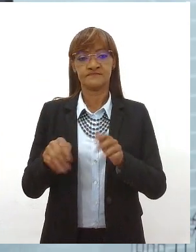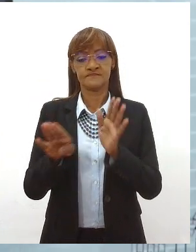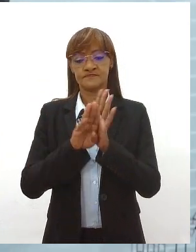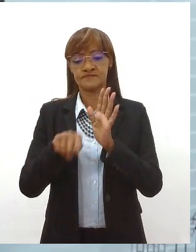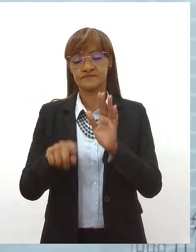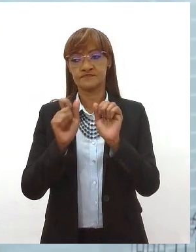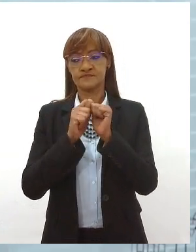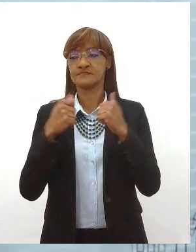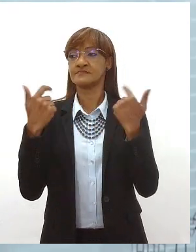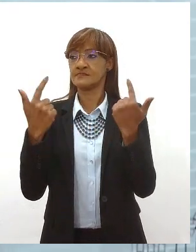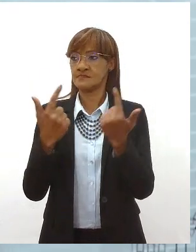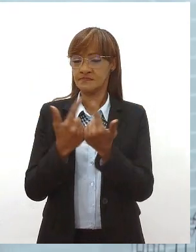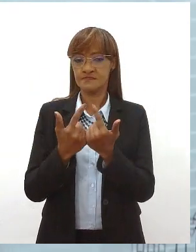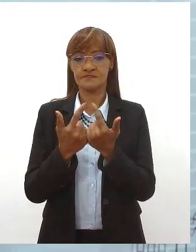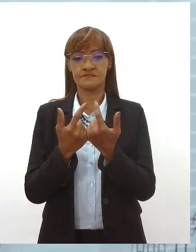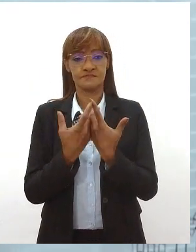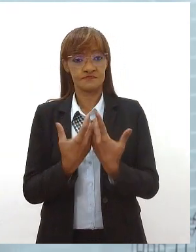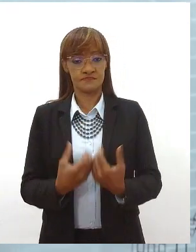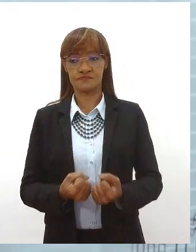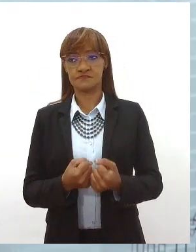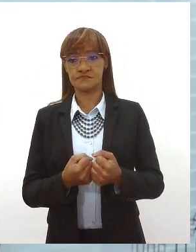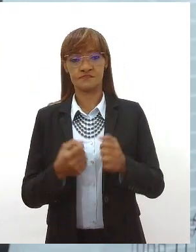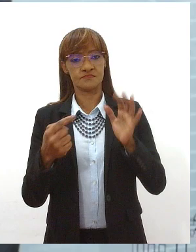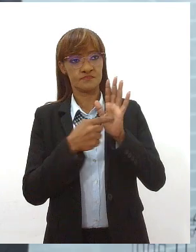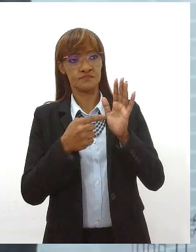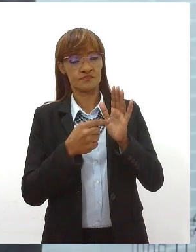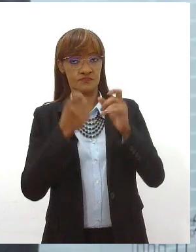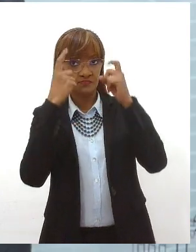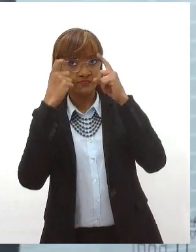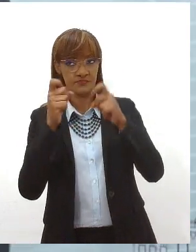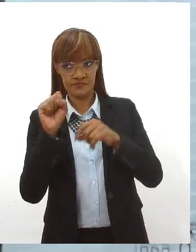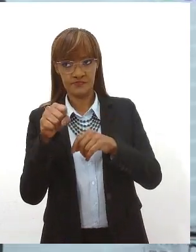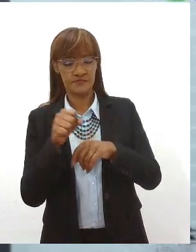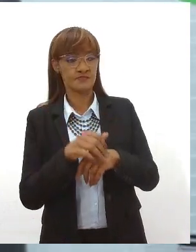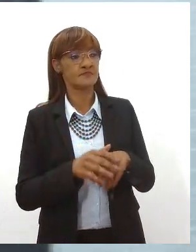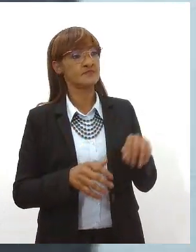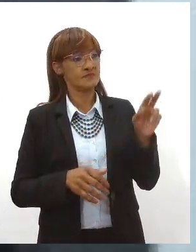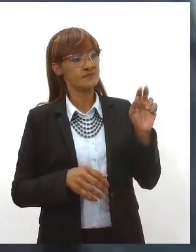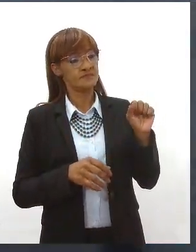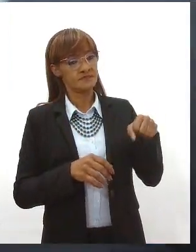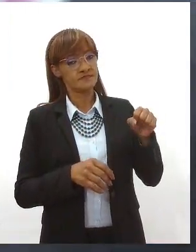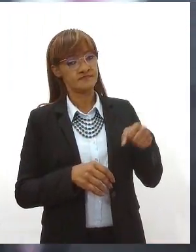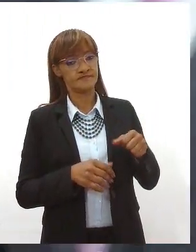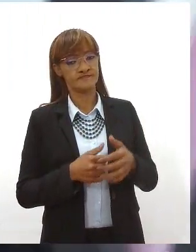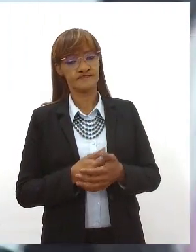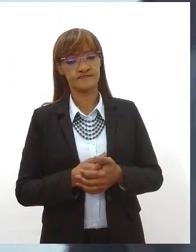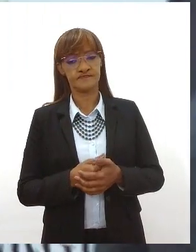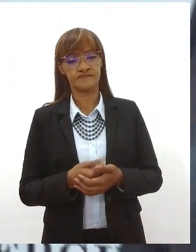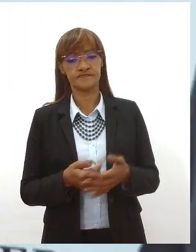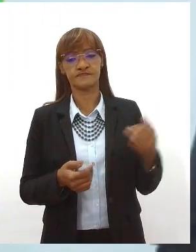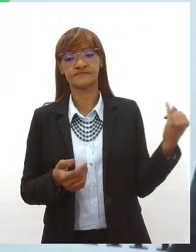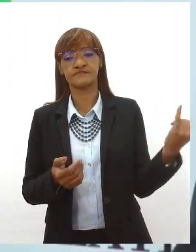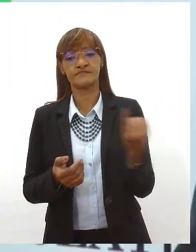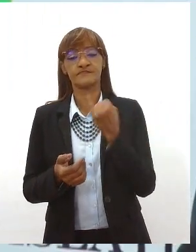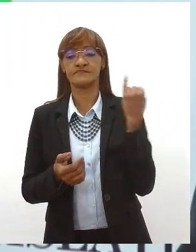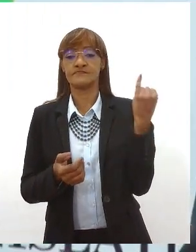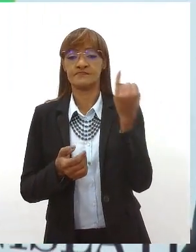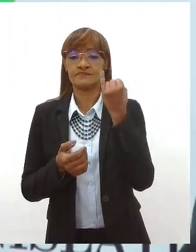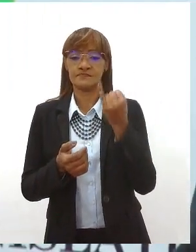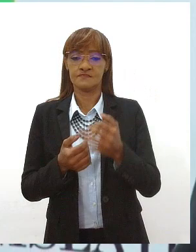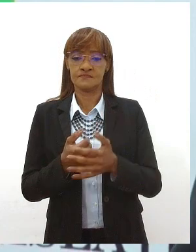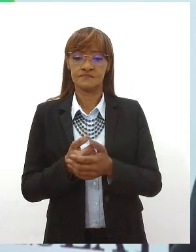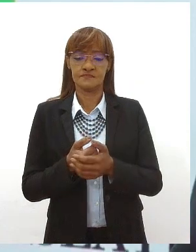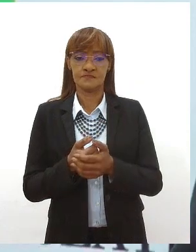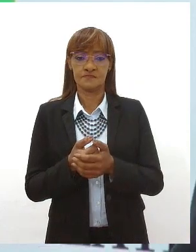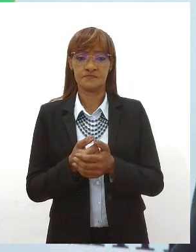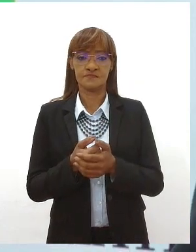e denunciar os casos de violência, né, deputada? Com certeza. É um instrumento muito importante, não só para casos de violências, mas também